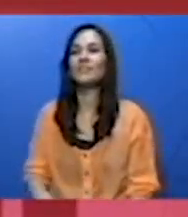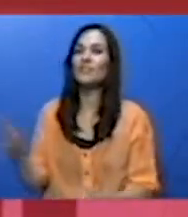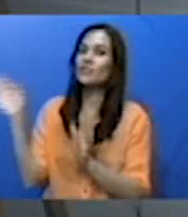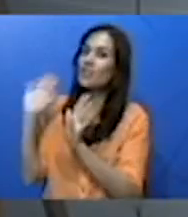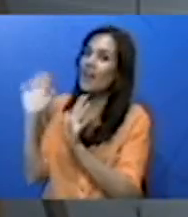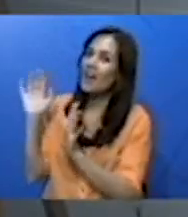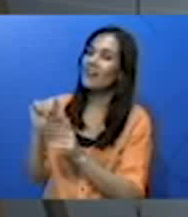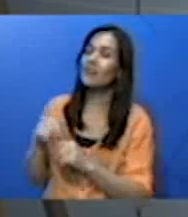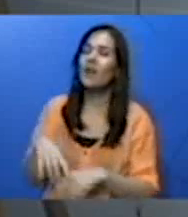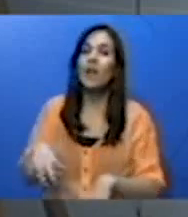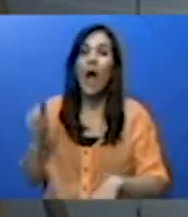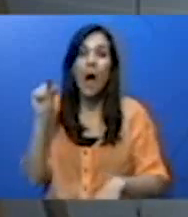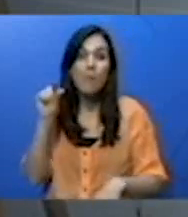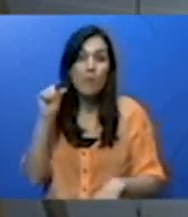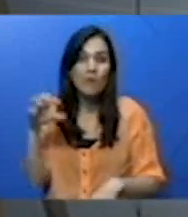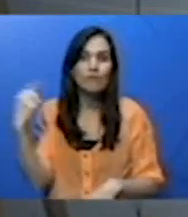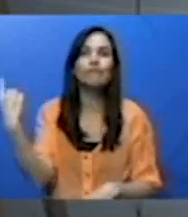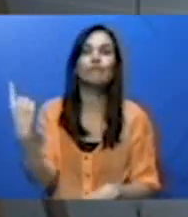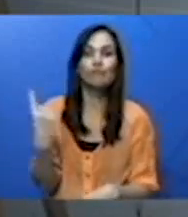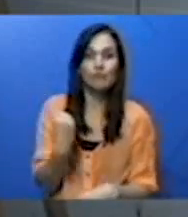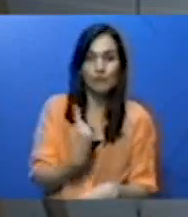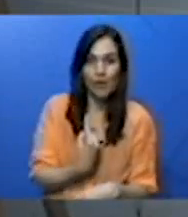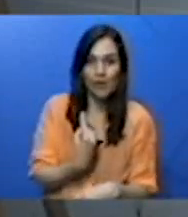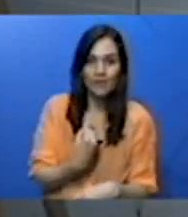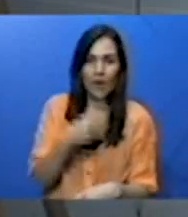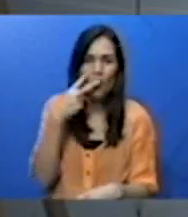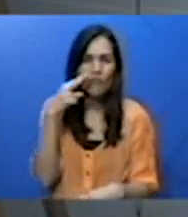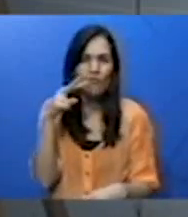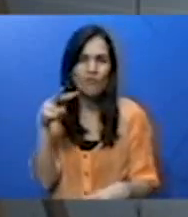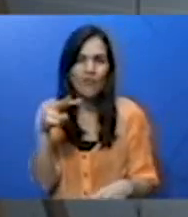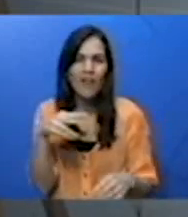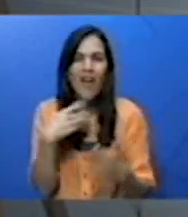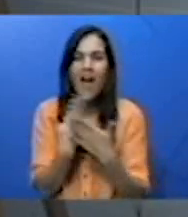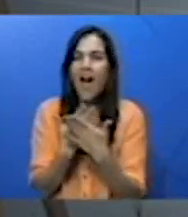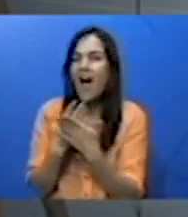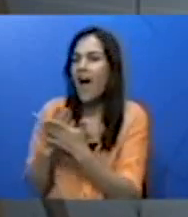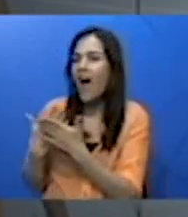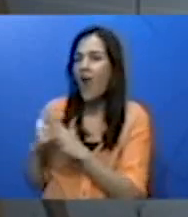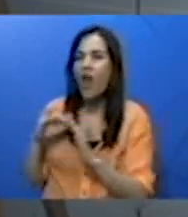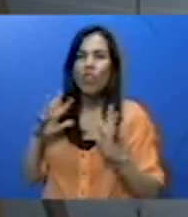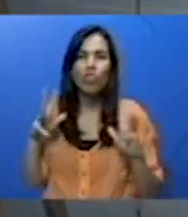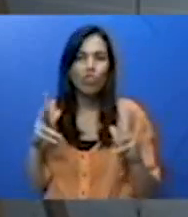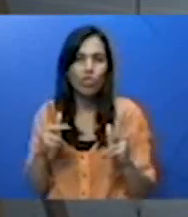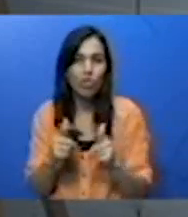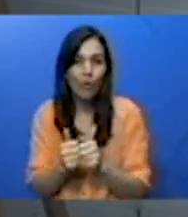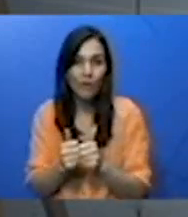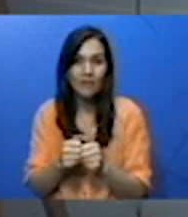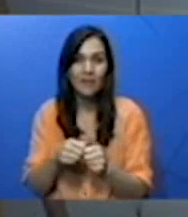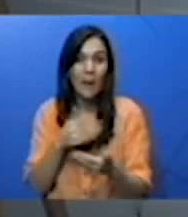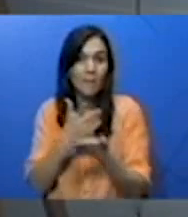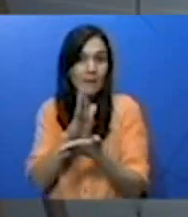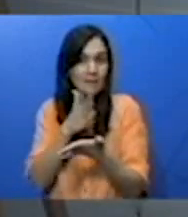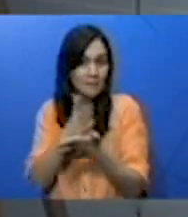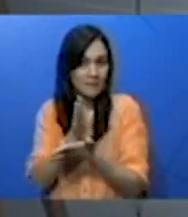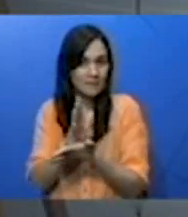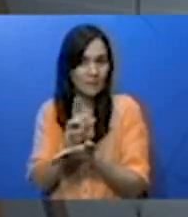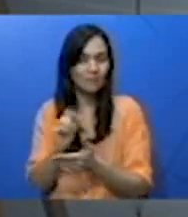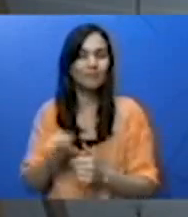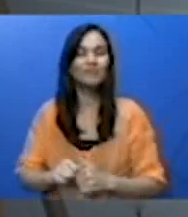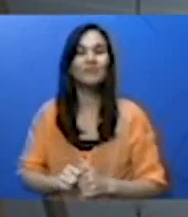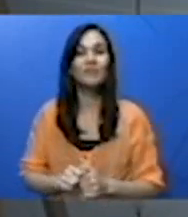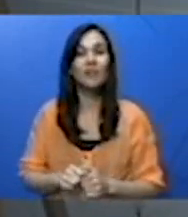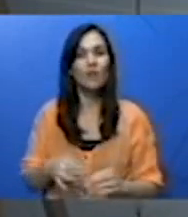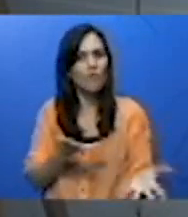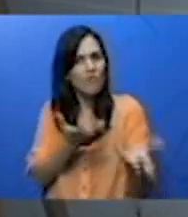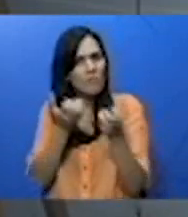Clarinha. Daqui a pouco ela volta, pessoal. Assistem toda a nossa aula e que vocês vão gostar da participação dela, né? Então vamos lá,